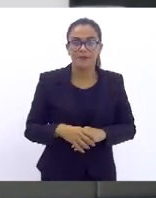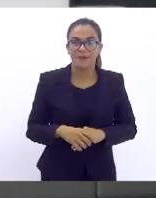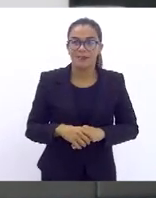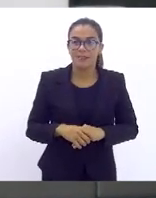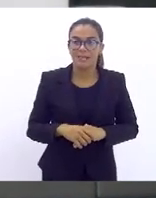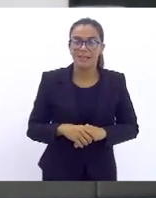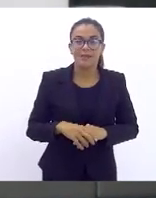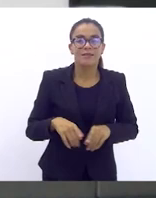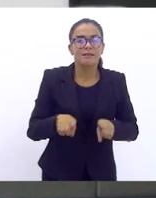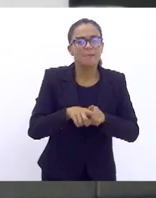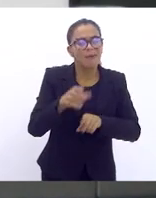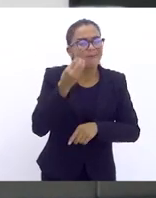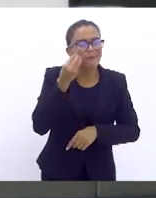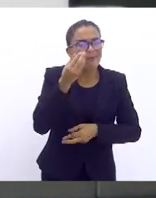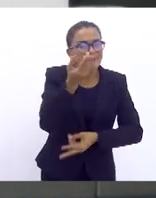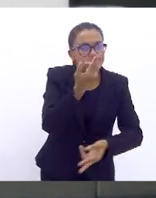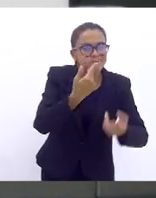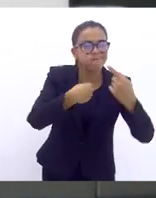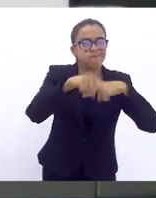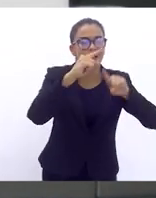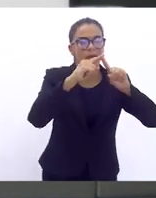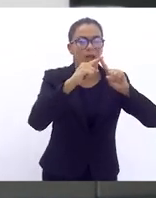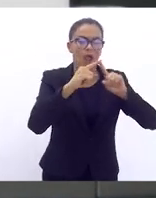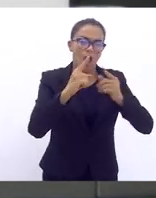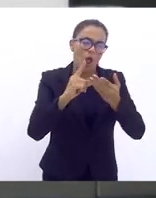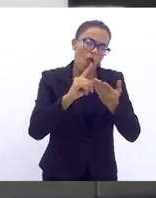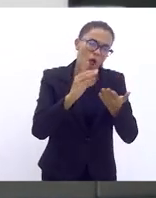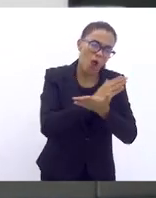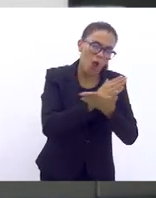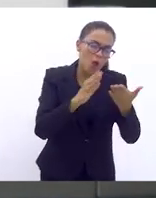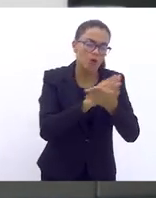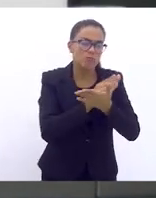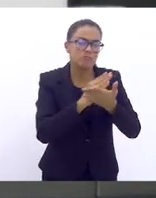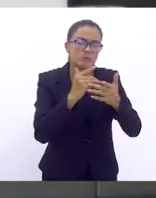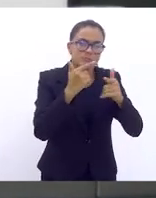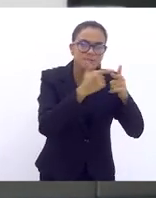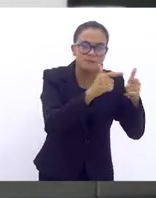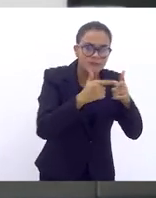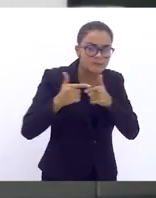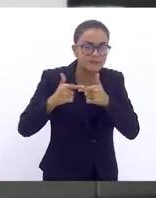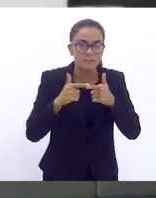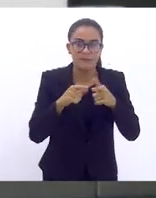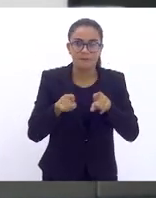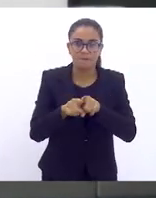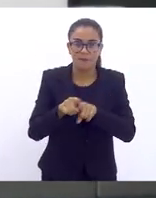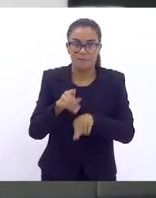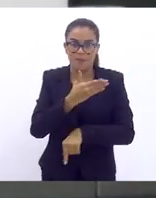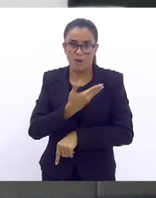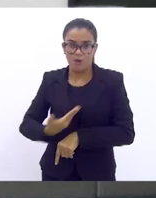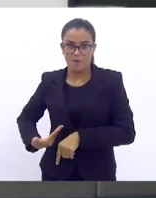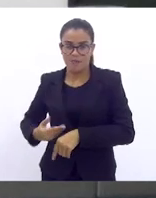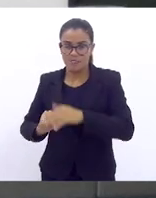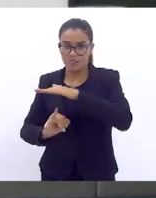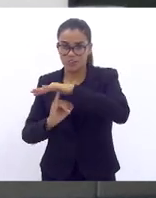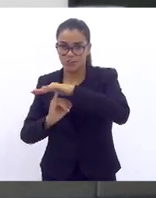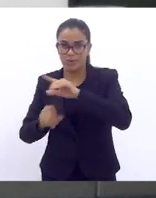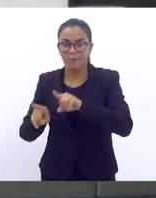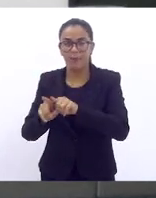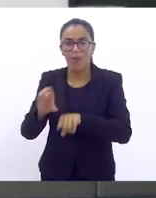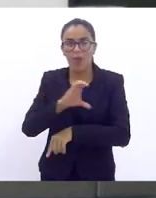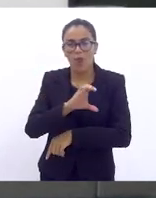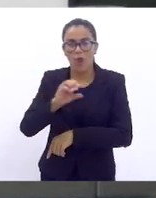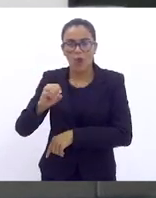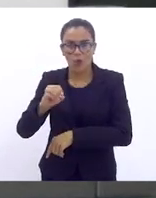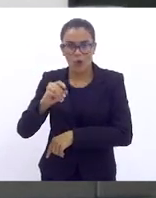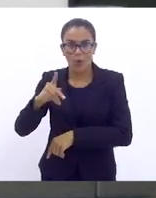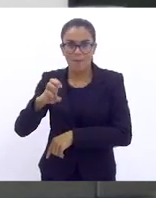reverter algumas alguns encaminhamentos que a gente tem visto aí a governança inter- institucional e cooperativa isso é